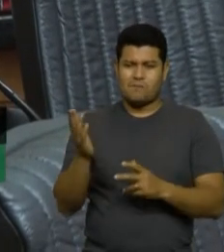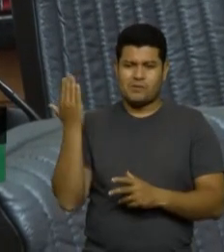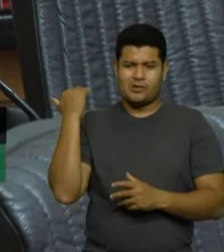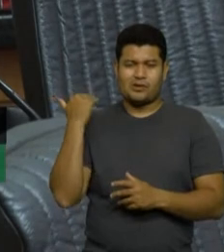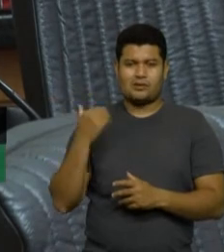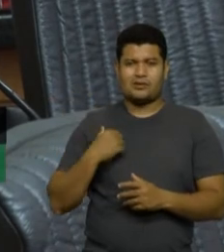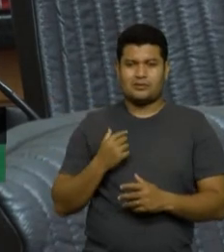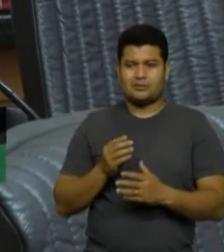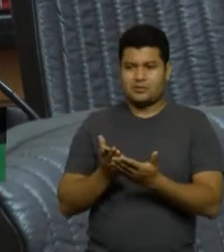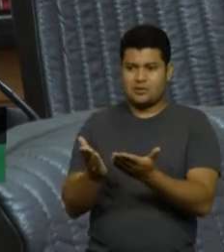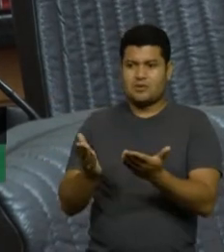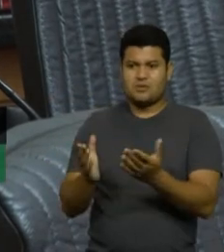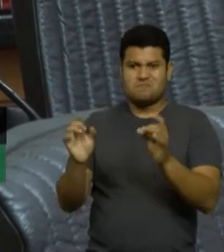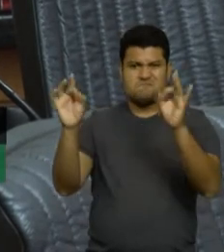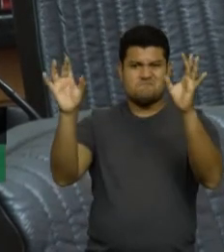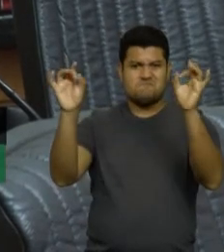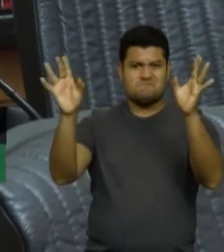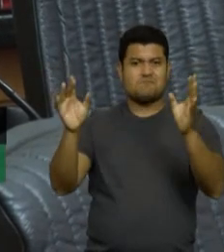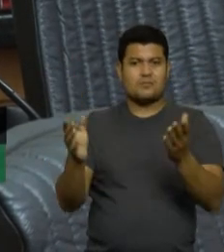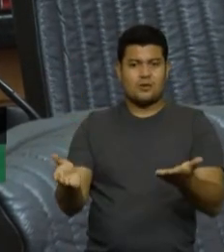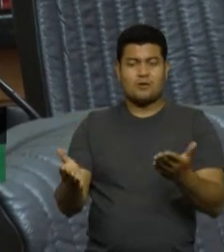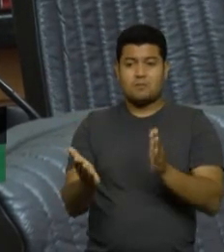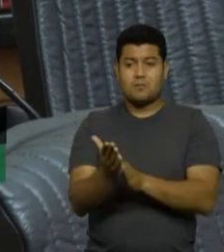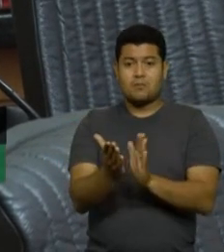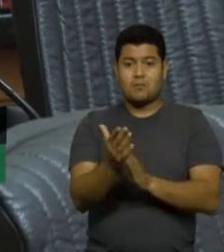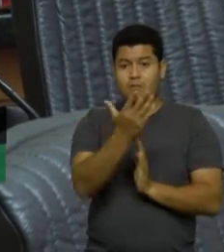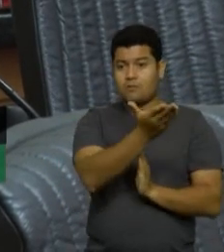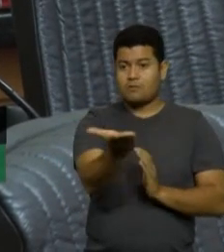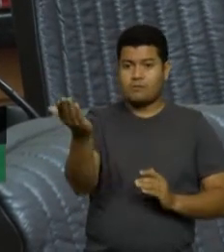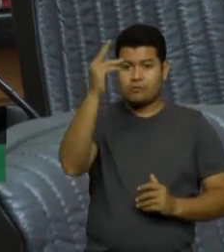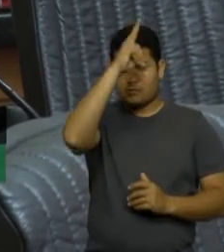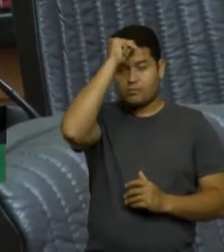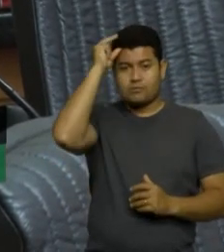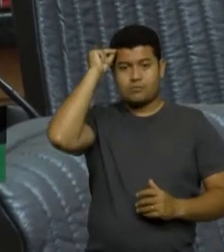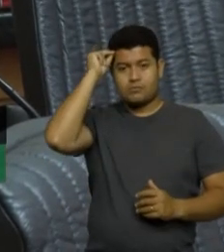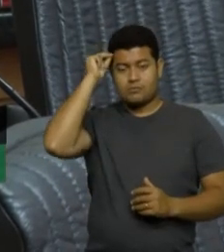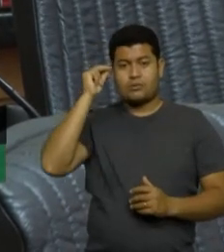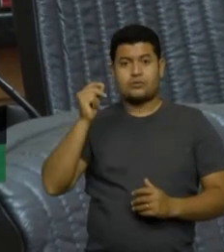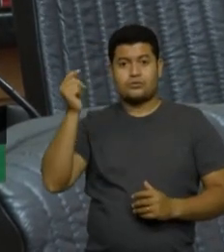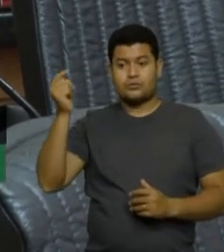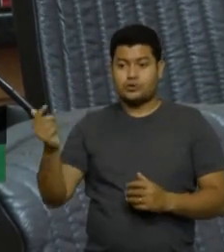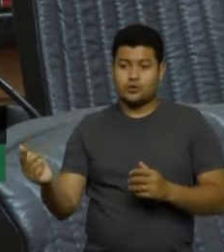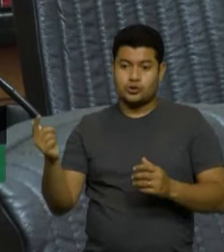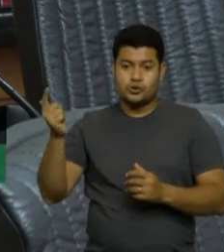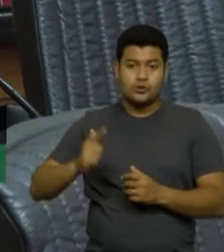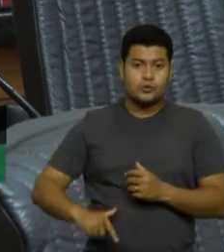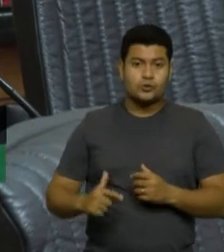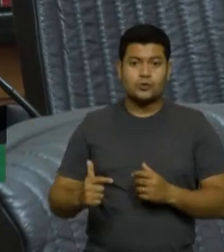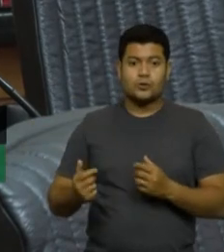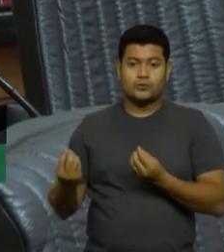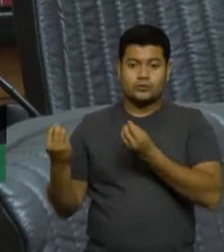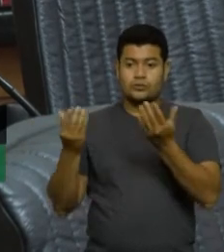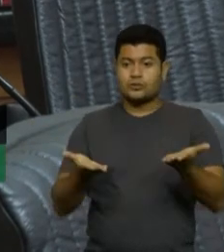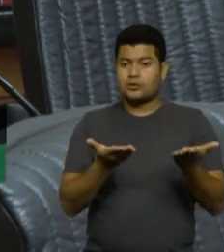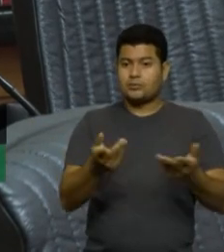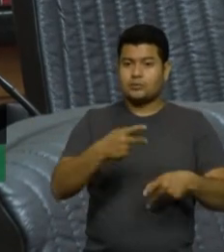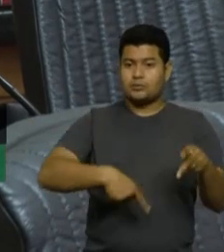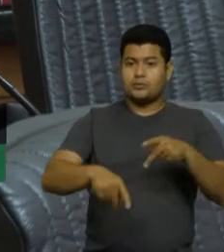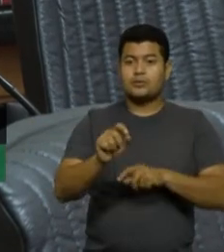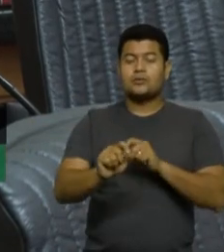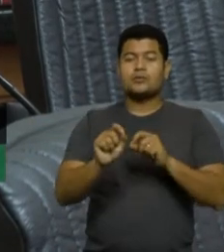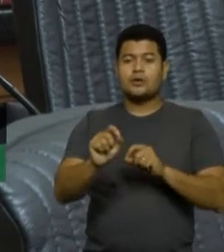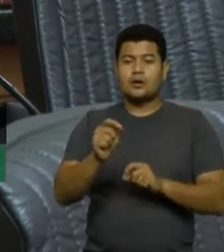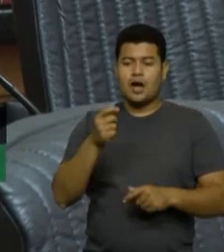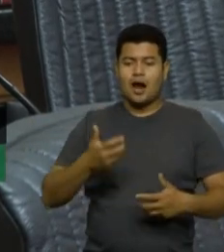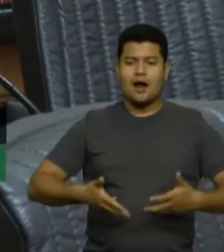vocês, prefeitos, por estar trazendo de novo ao povo aquilo que é deles, que é a alegria, que